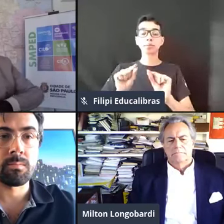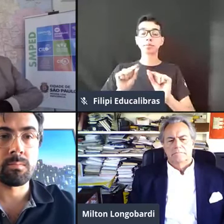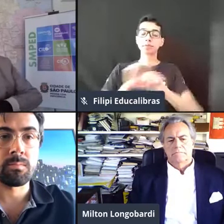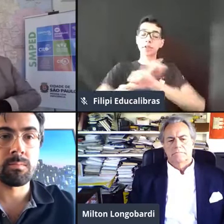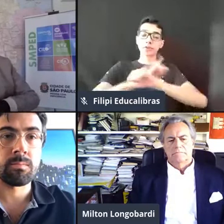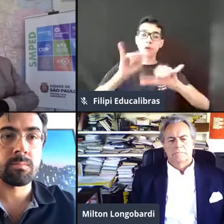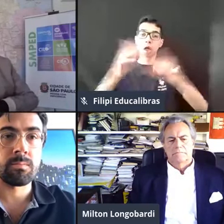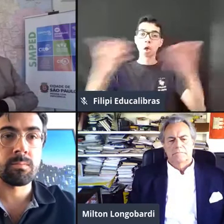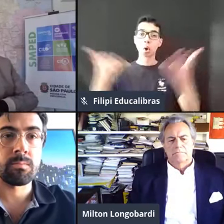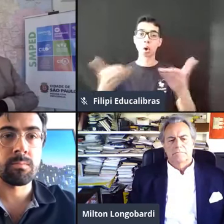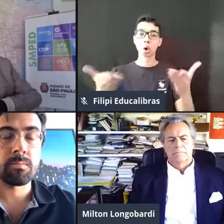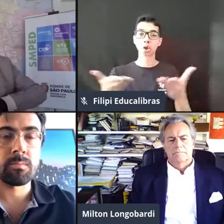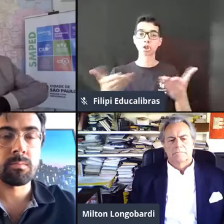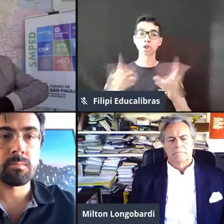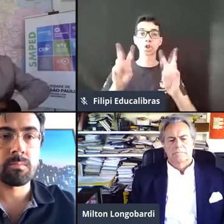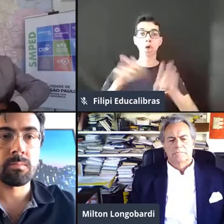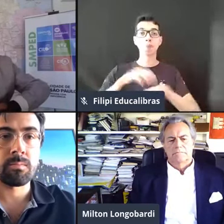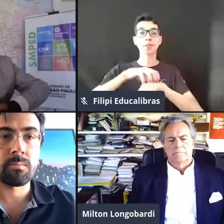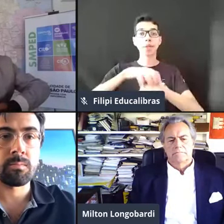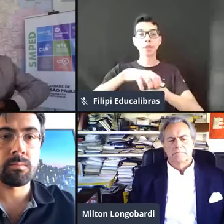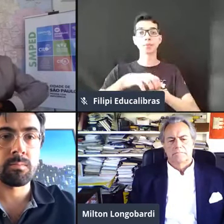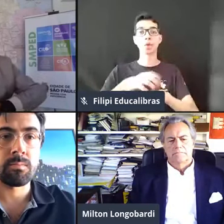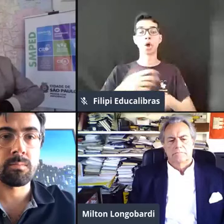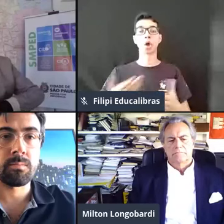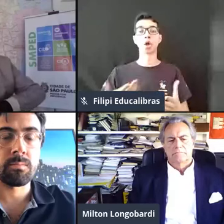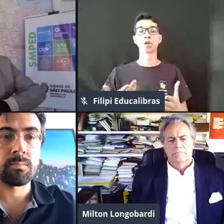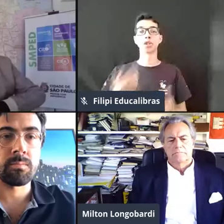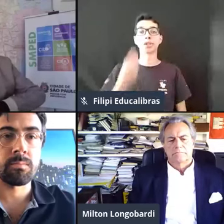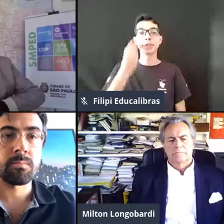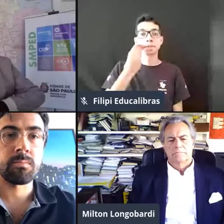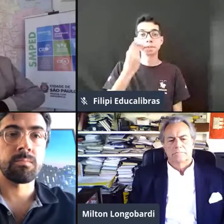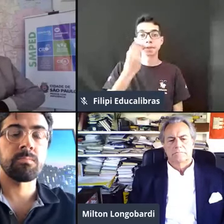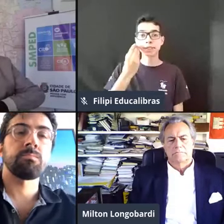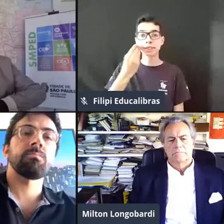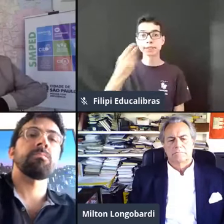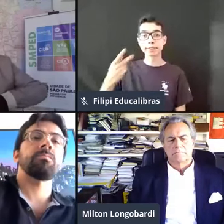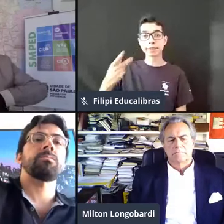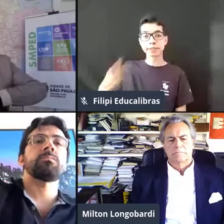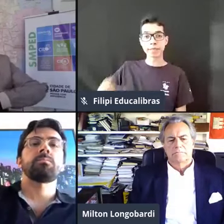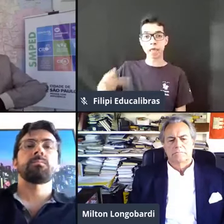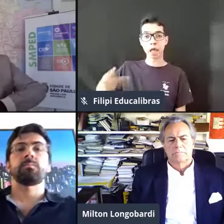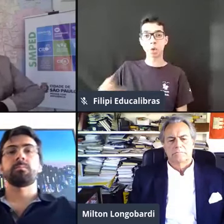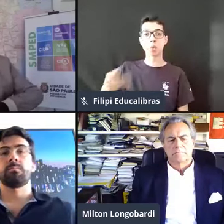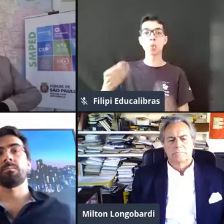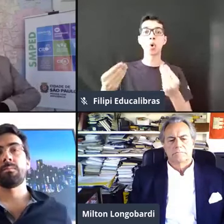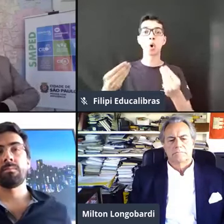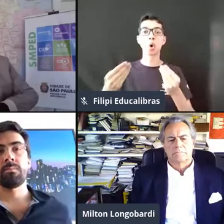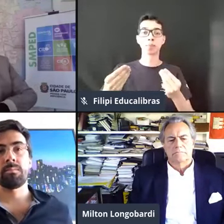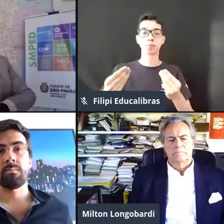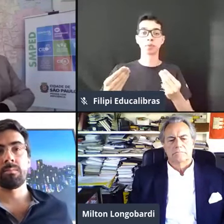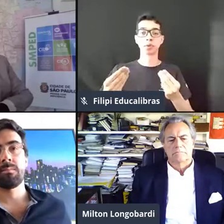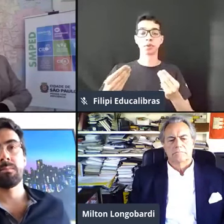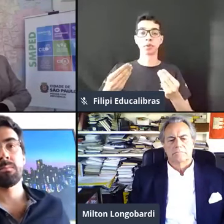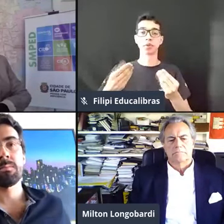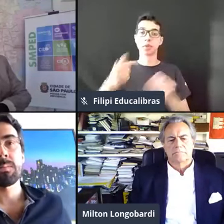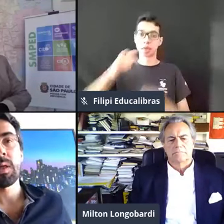hoje sobre o transporte, sobre a sua experiência de mobilidade na cidade de São